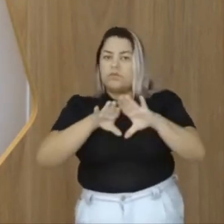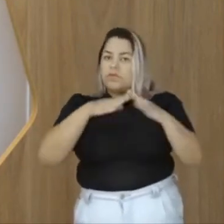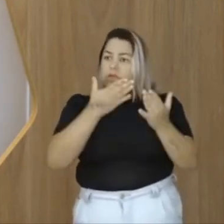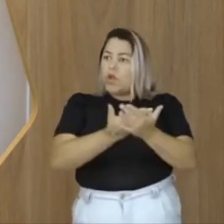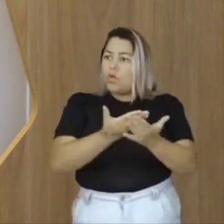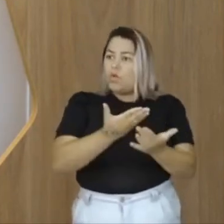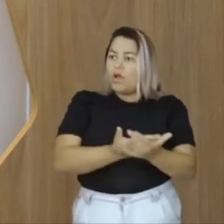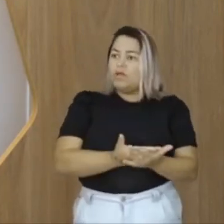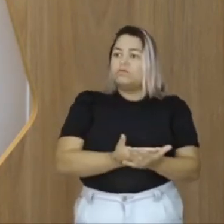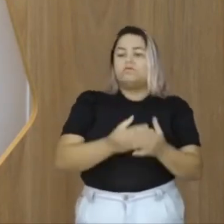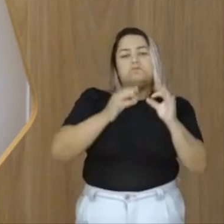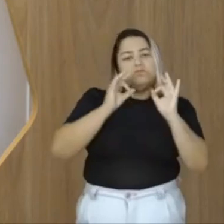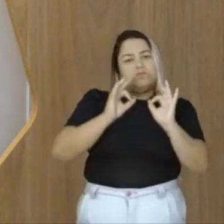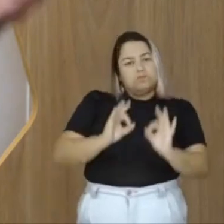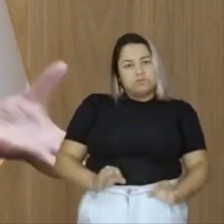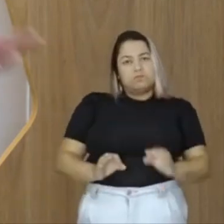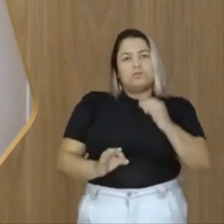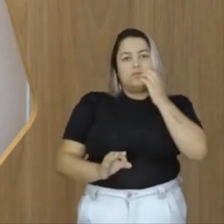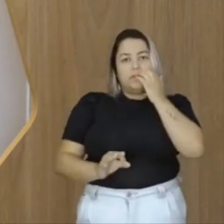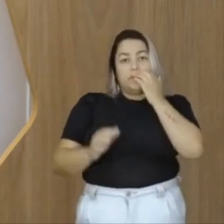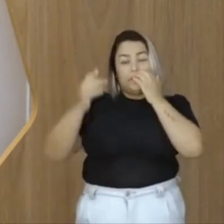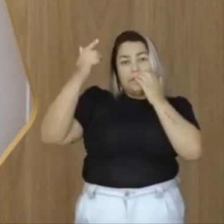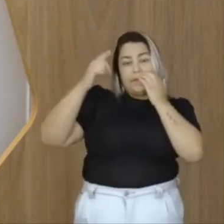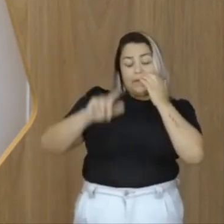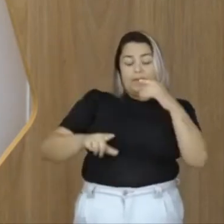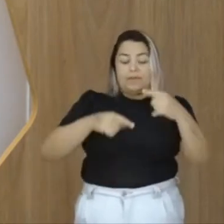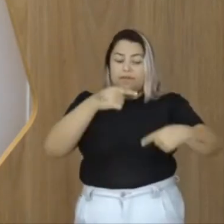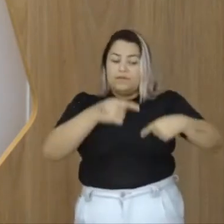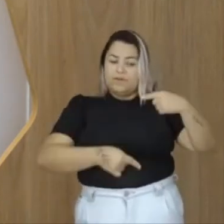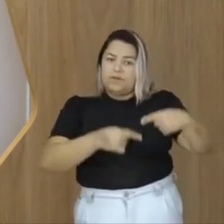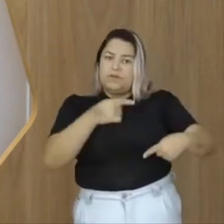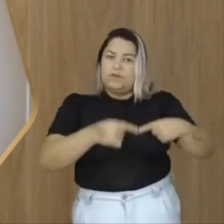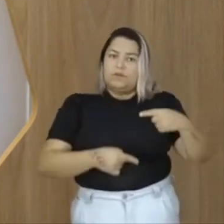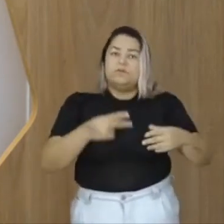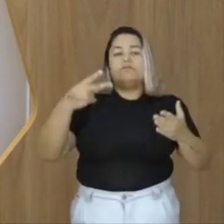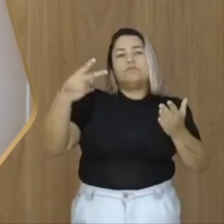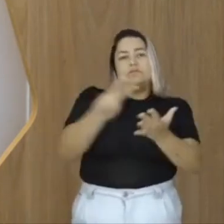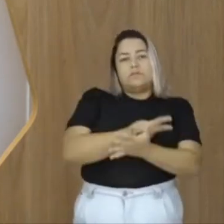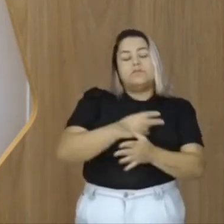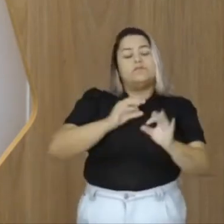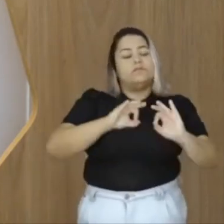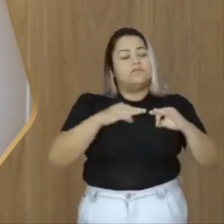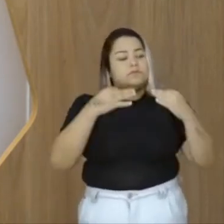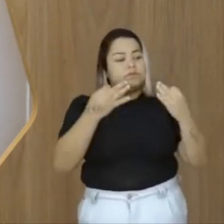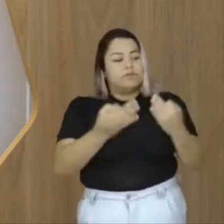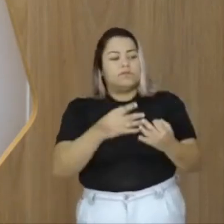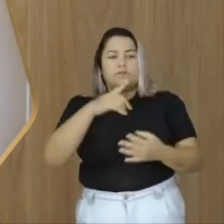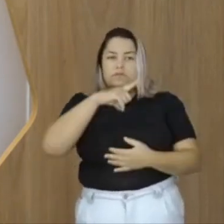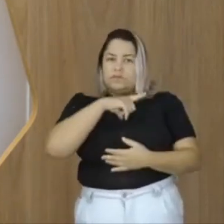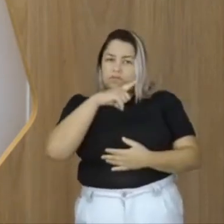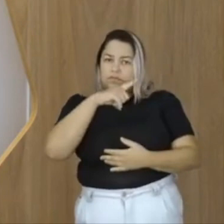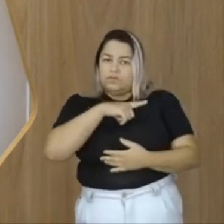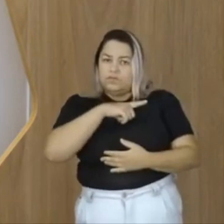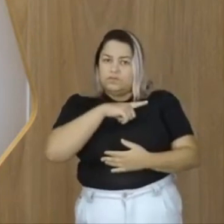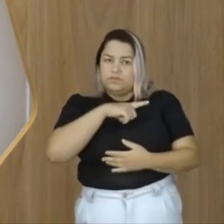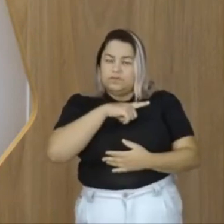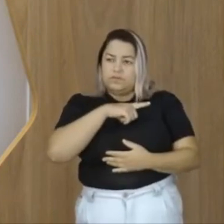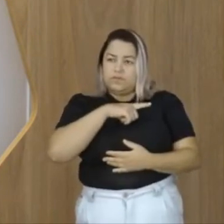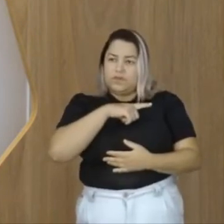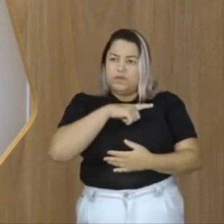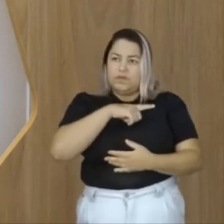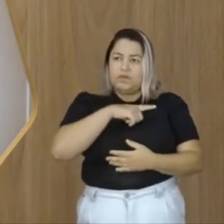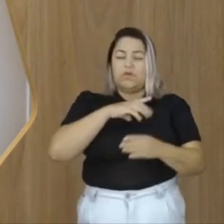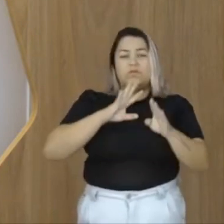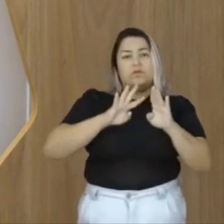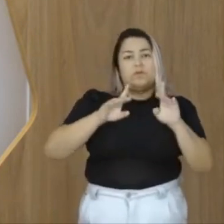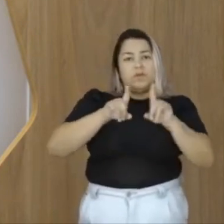com toda certeza, as outras políticas chegando perto dessas famílias que possuem o benefício